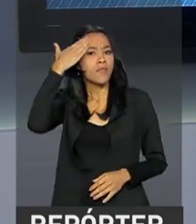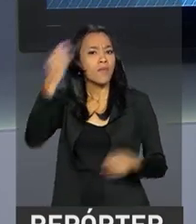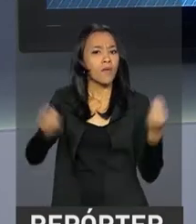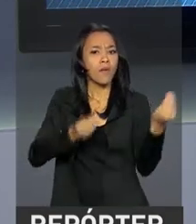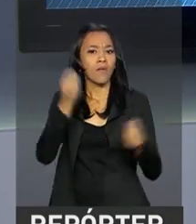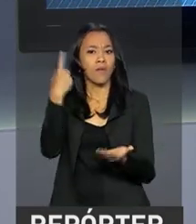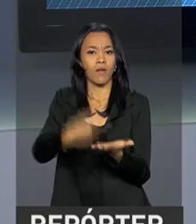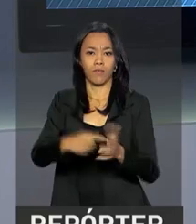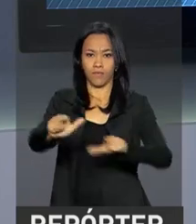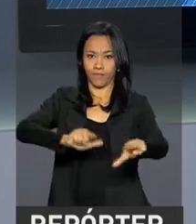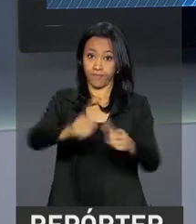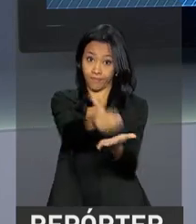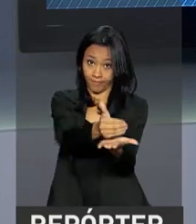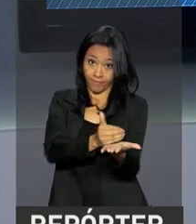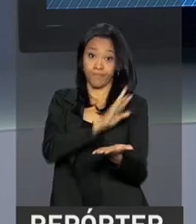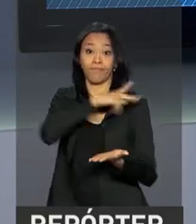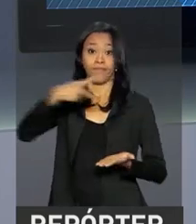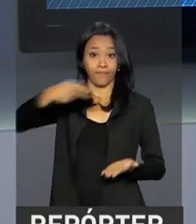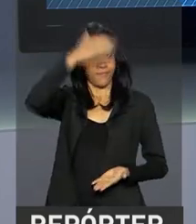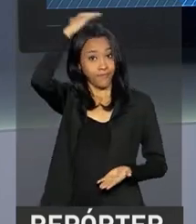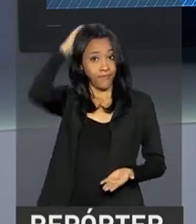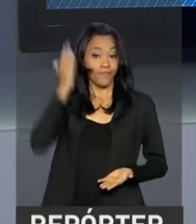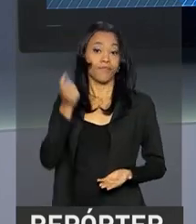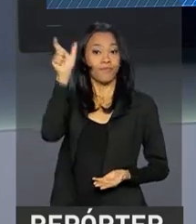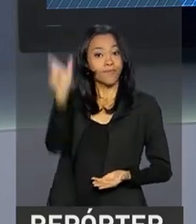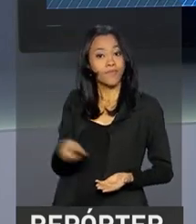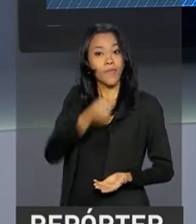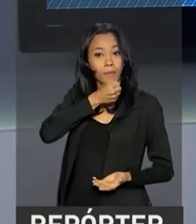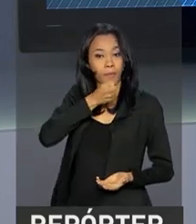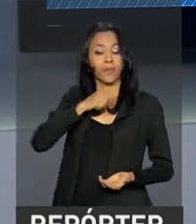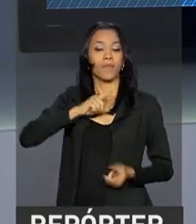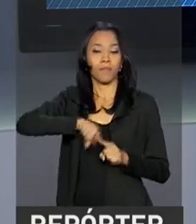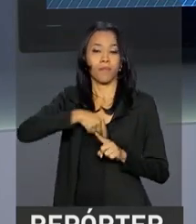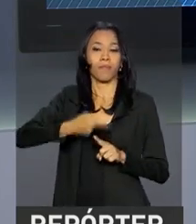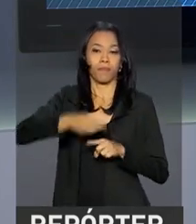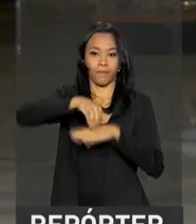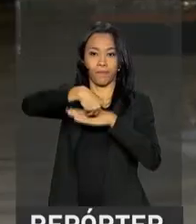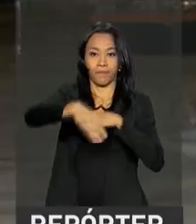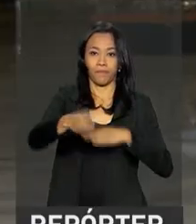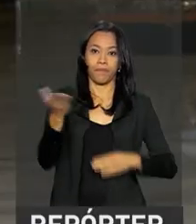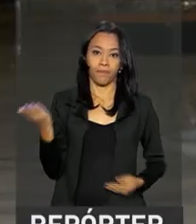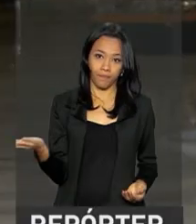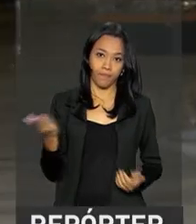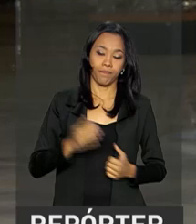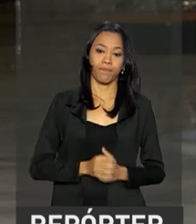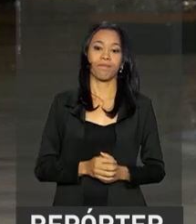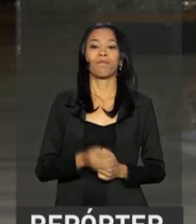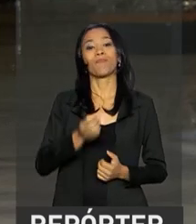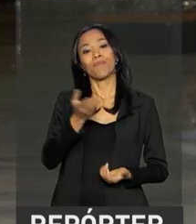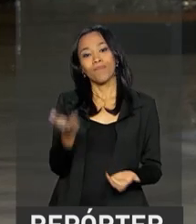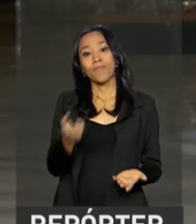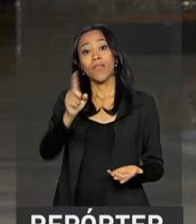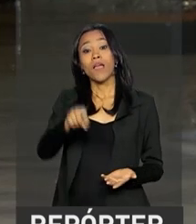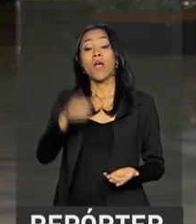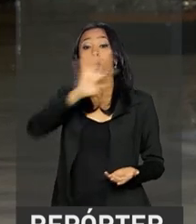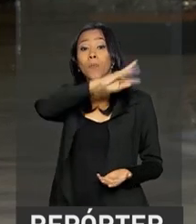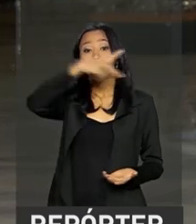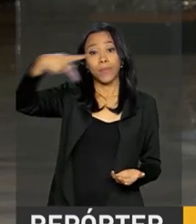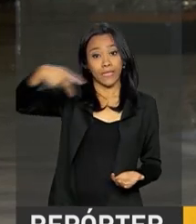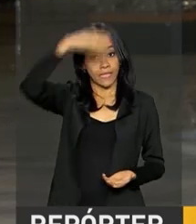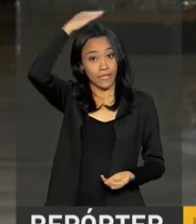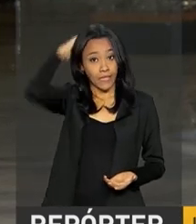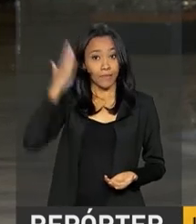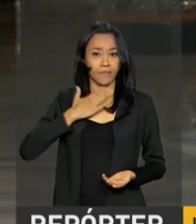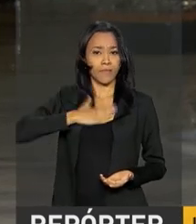agenda do presidente Michel Temer. A repórter Luana Karen traz as informações. Luana? Olá, Lilian. O presidente Michel Temer